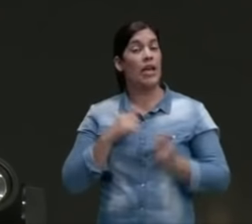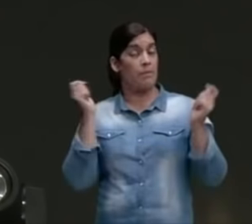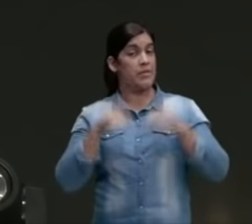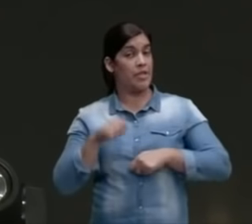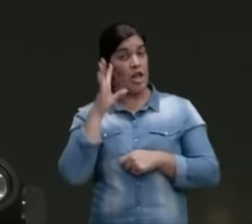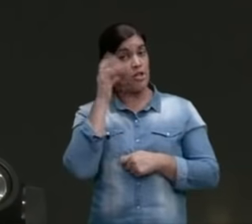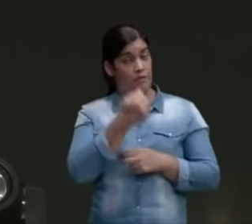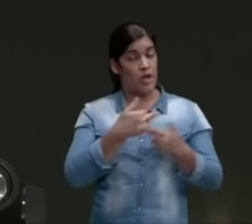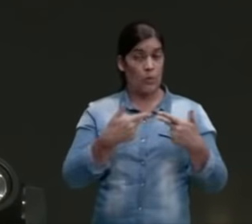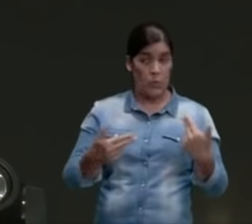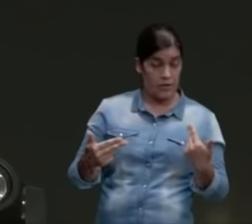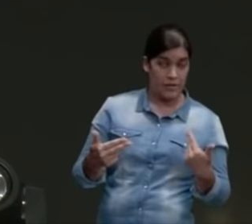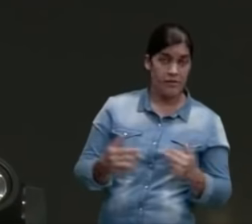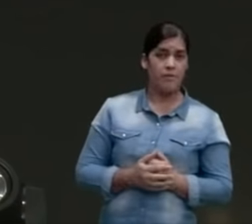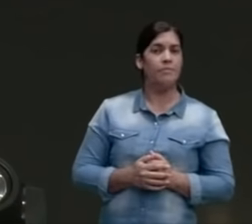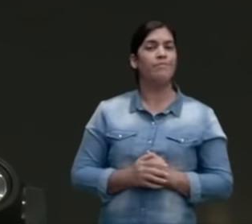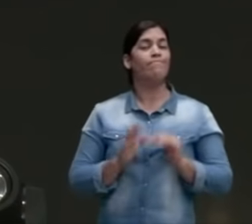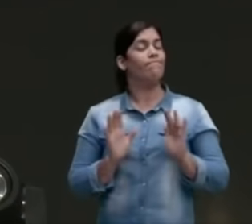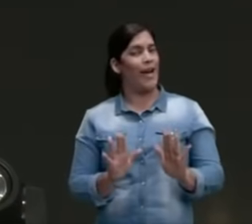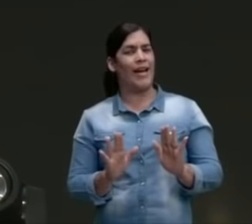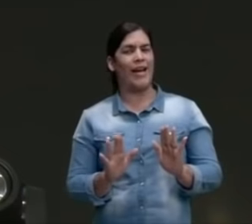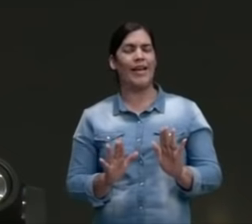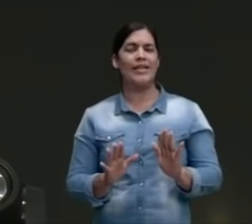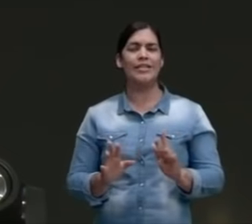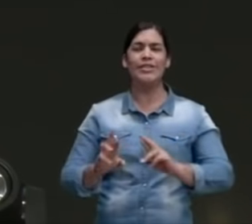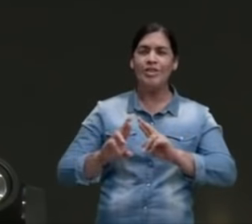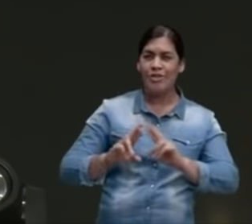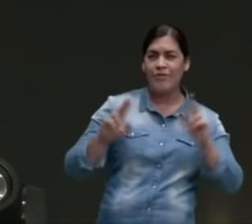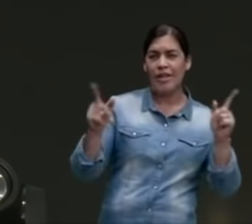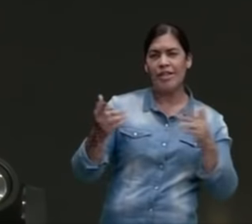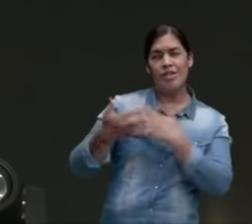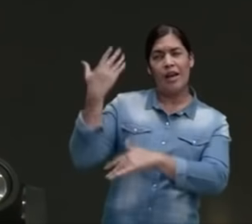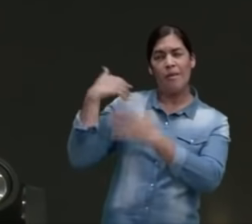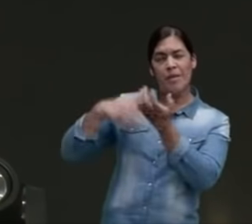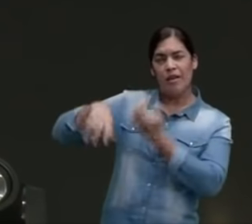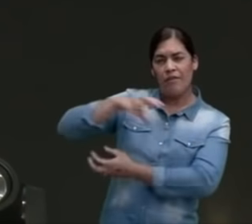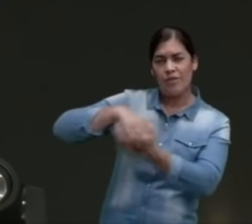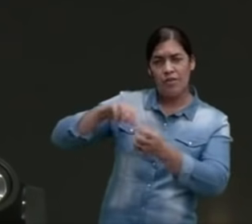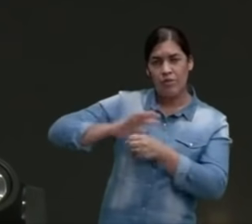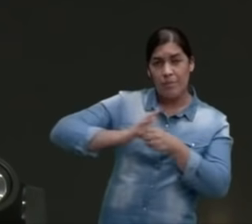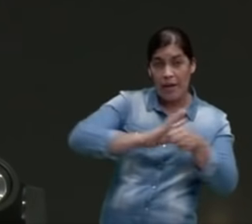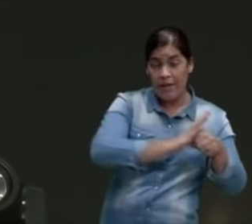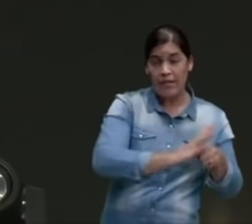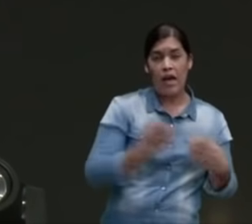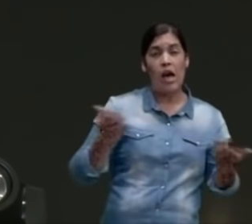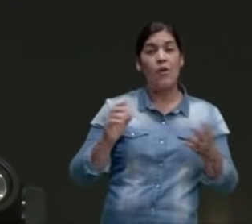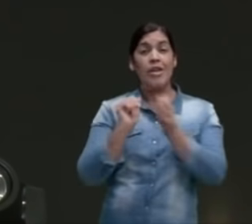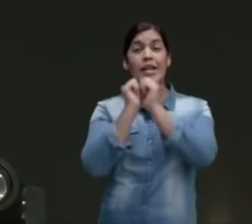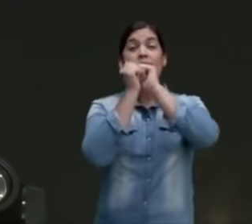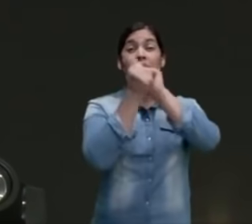resolver coisas, só que diferente daquela época da Revolução Industrial, agora elas se